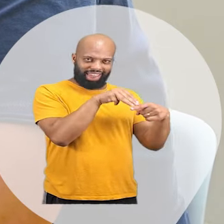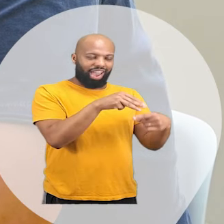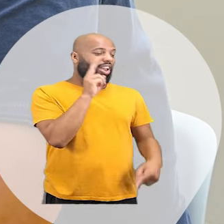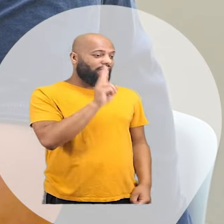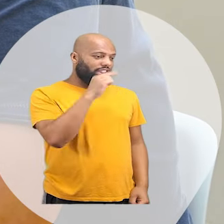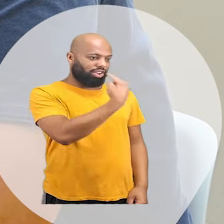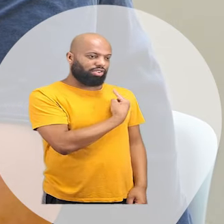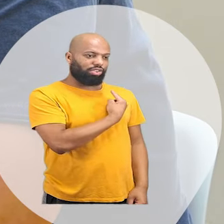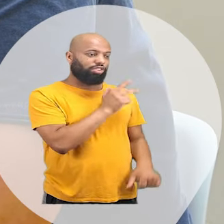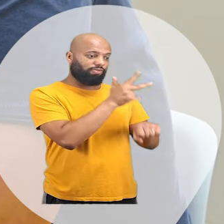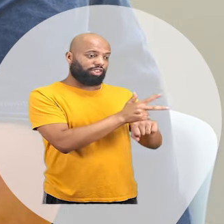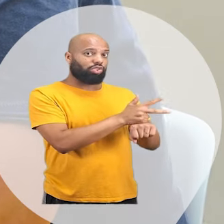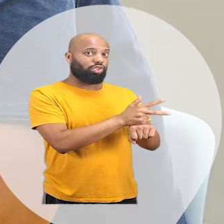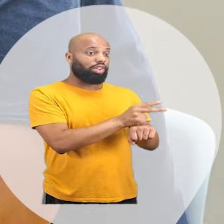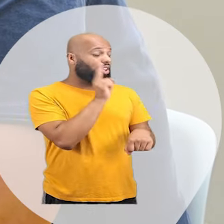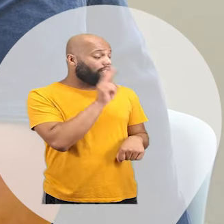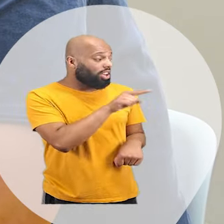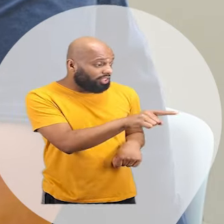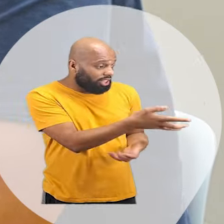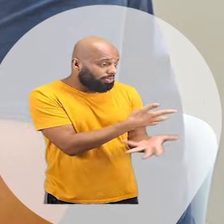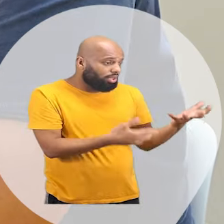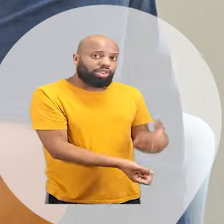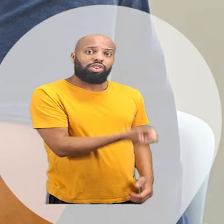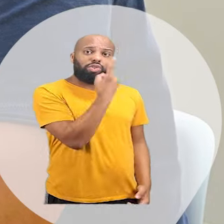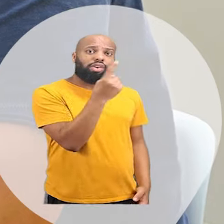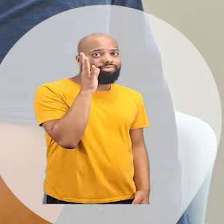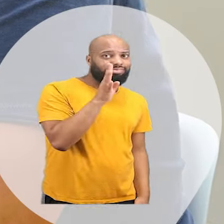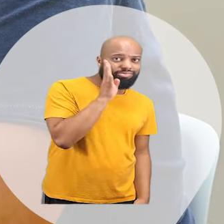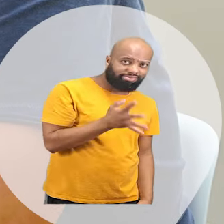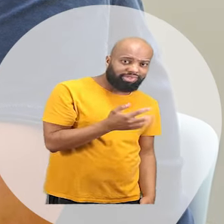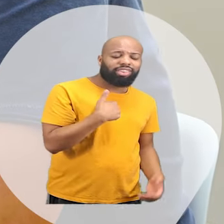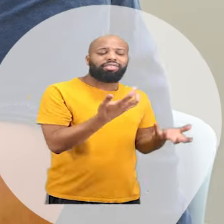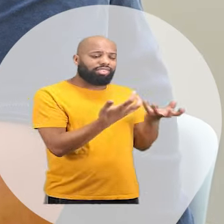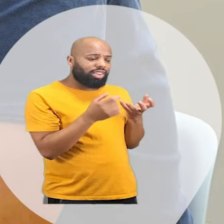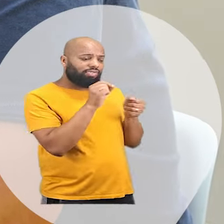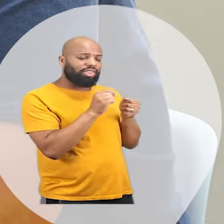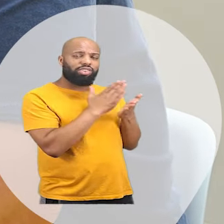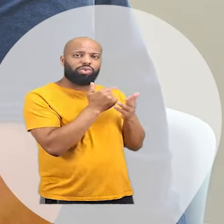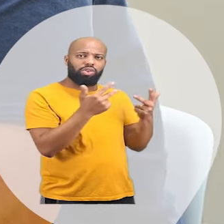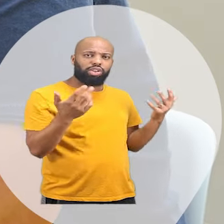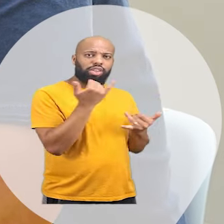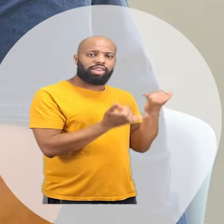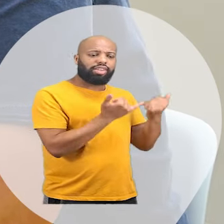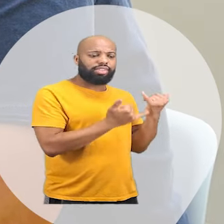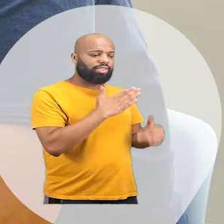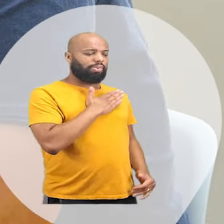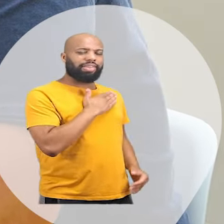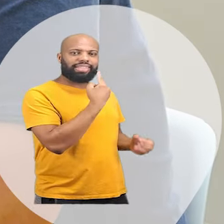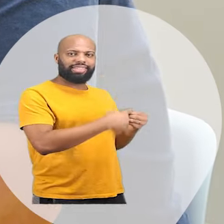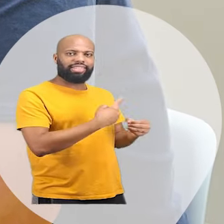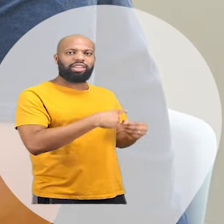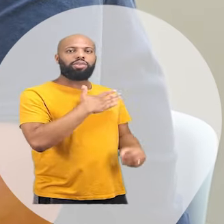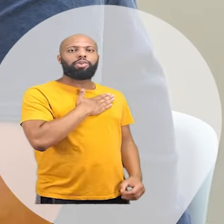nos escutando cidade pequena e escutando vocês partilhar e falar nossa que iniciativa legal quero fazer algo similar aqui na minha realidade